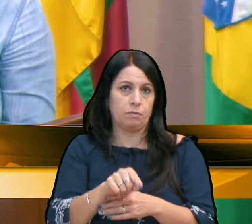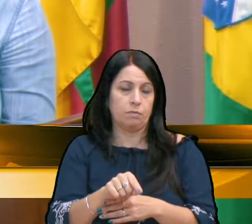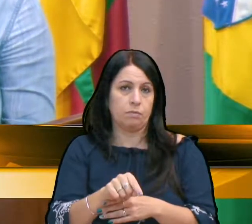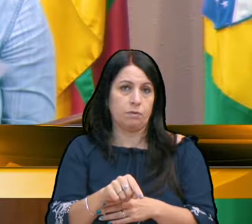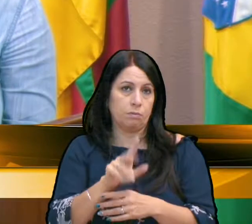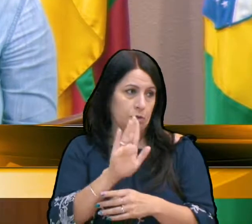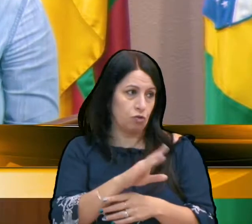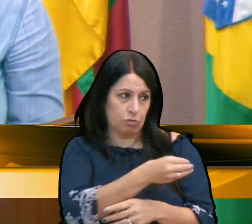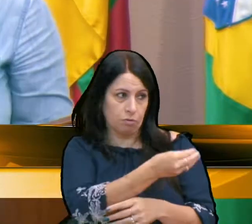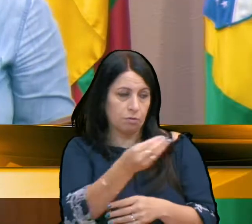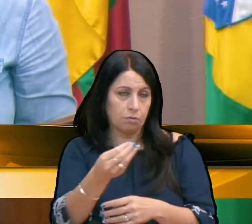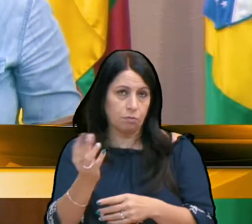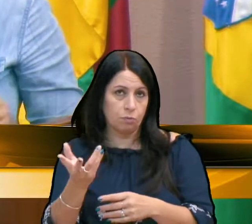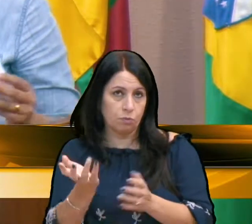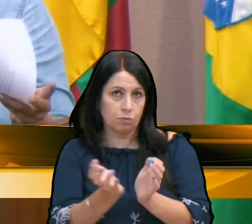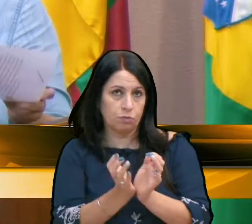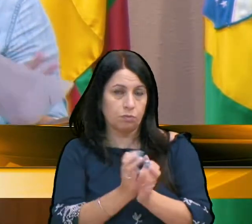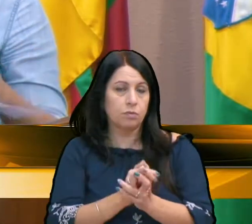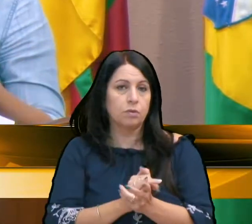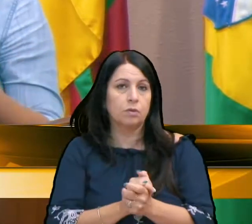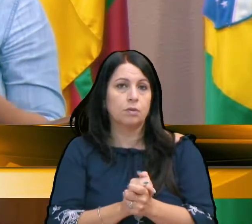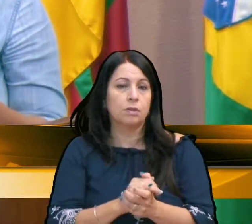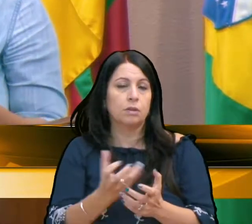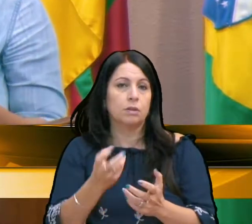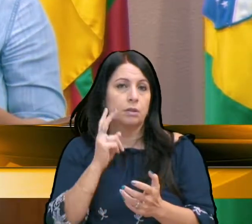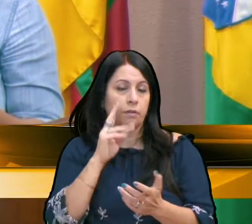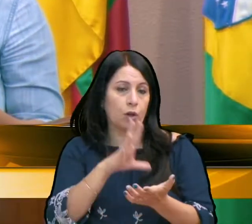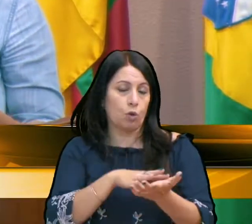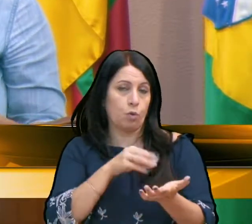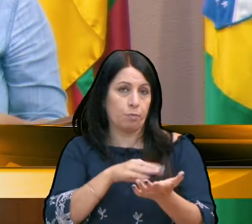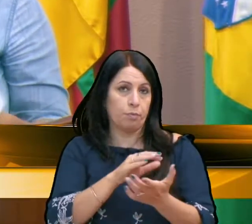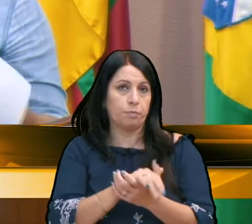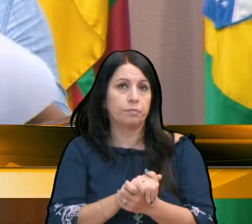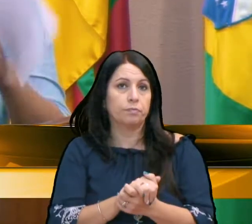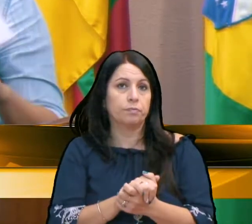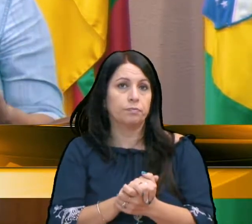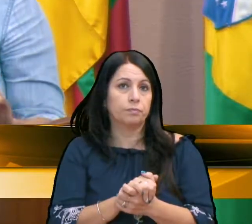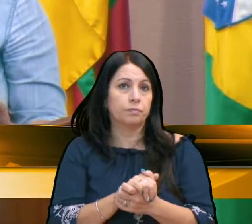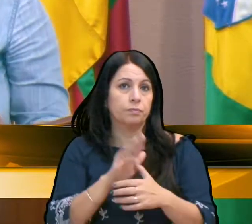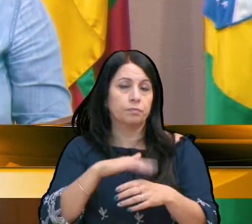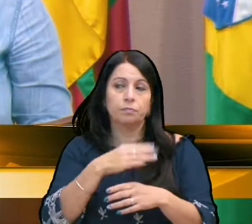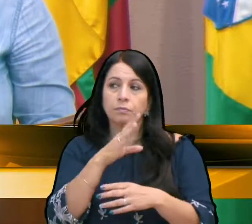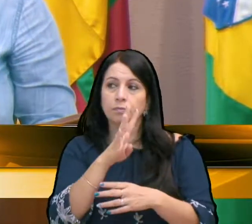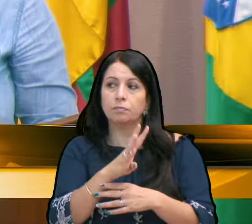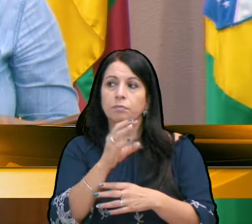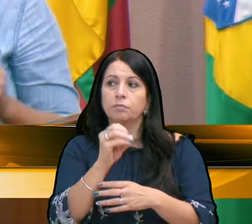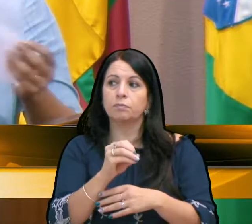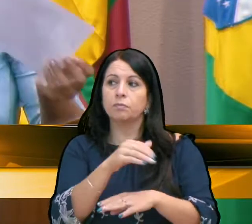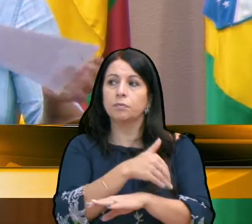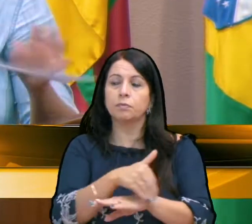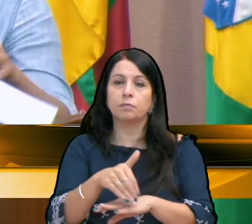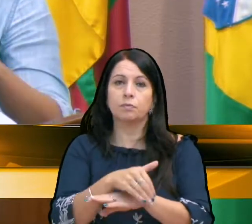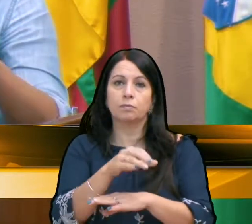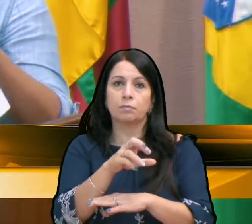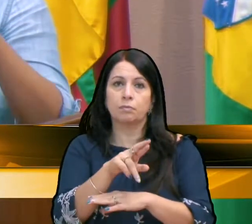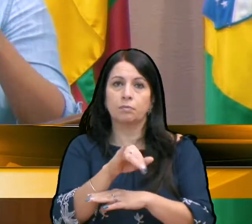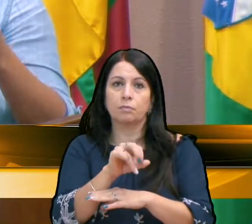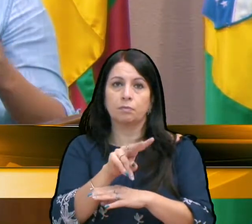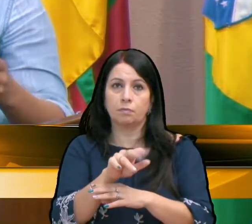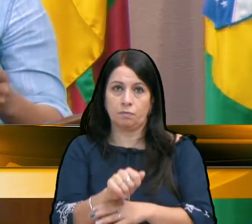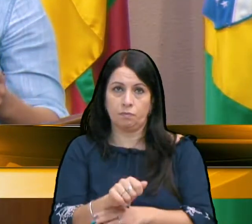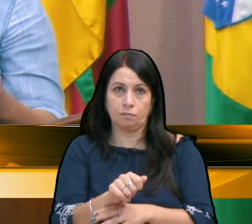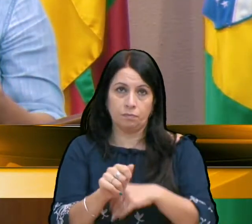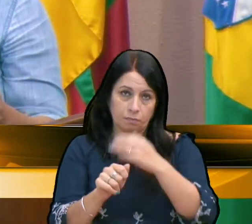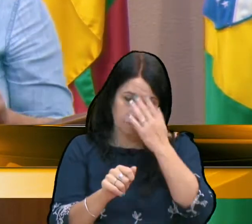deixar também disponível, né, para os colegas que quiserem cópias. Então, tem aqui mais de 40 estradas em Criúva,